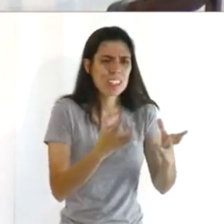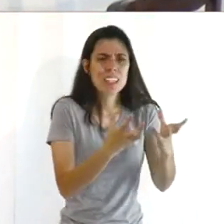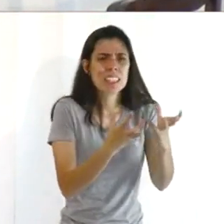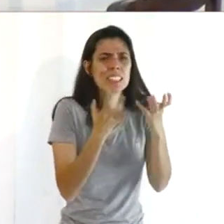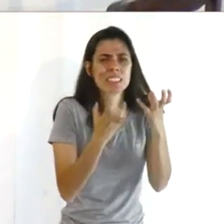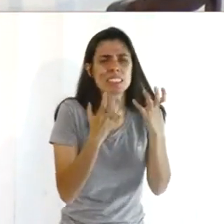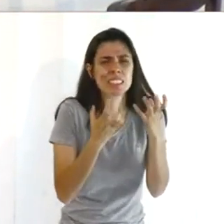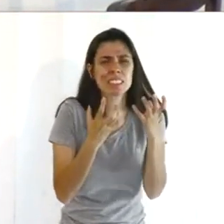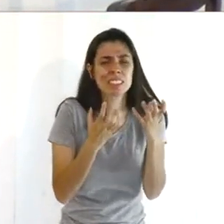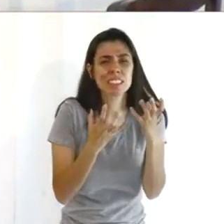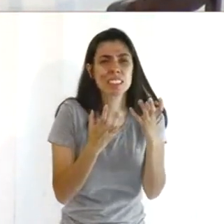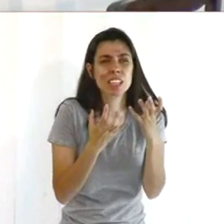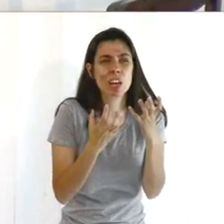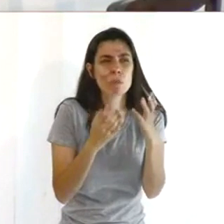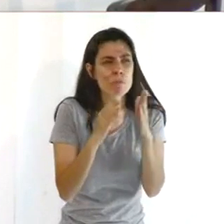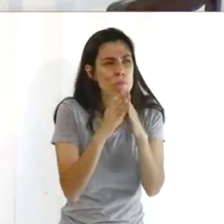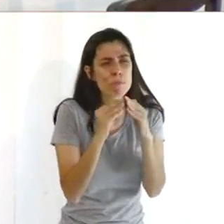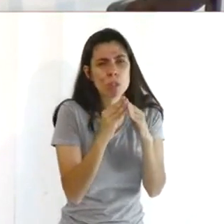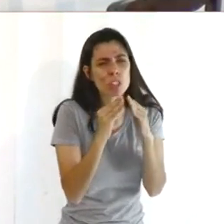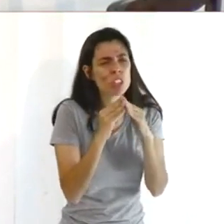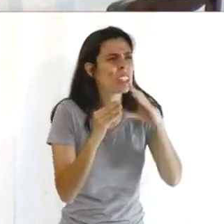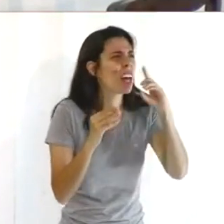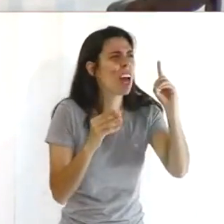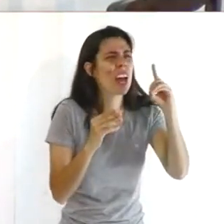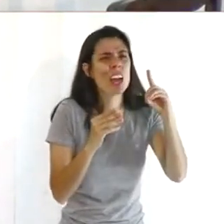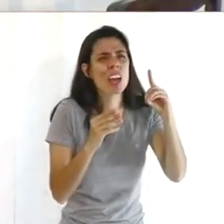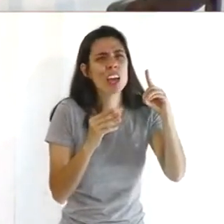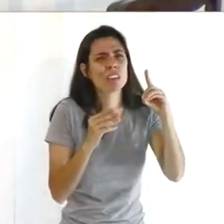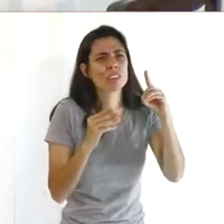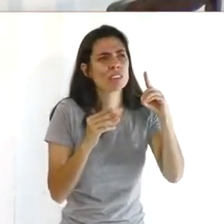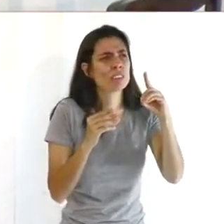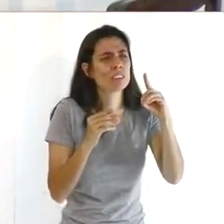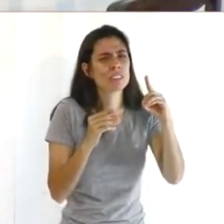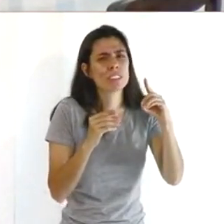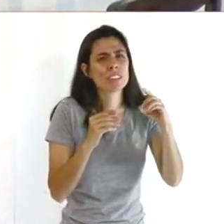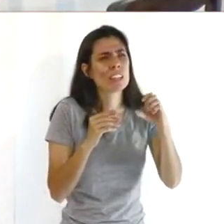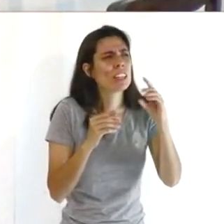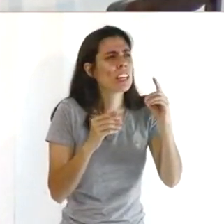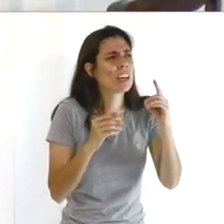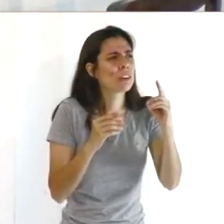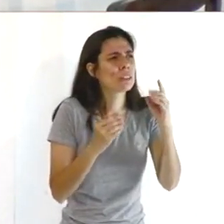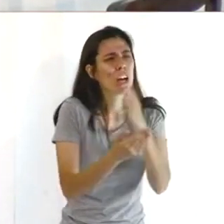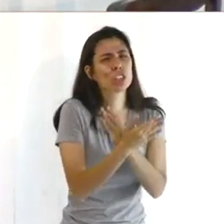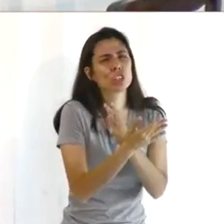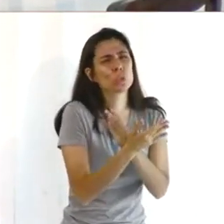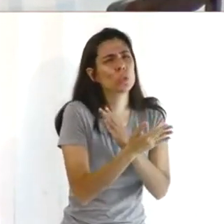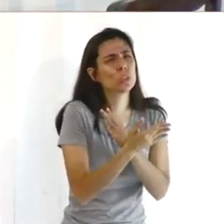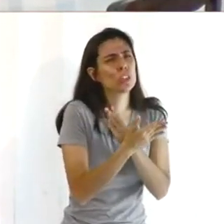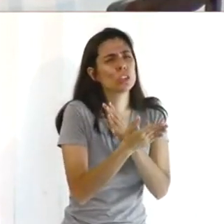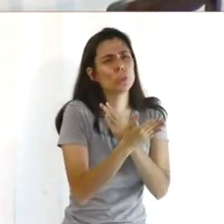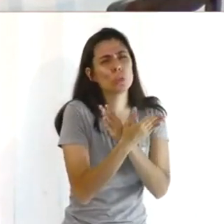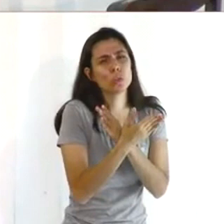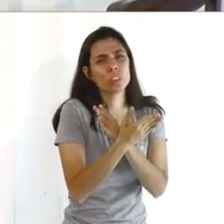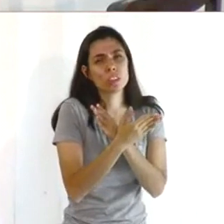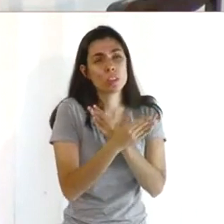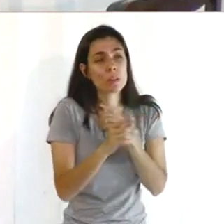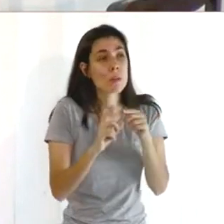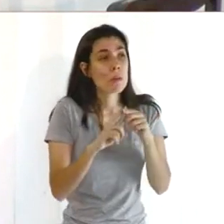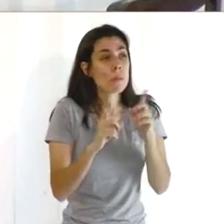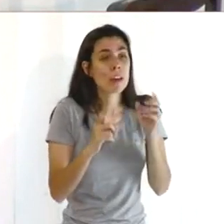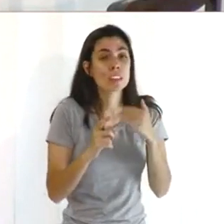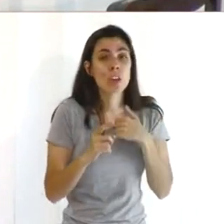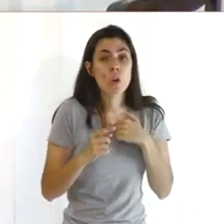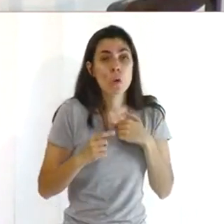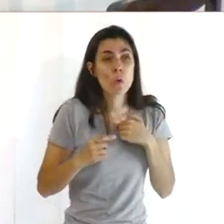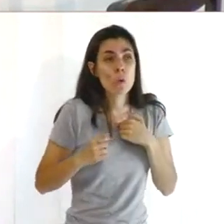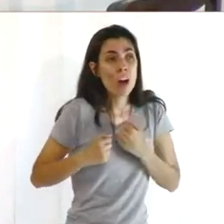súplica particular, que eu estou colocando o meu Deus contra a parede, mas não é isto. Eu só estou me abrindo e derramando a